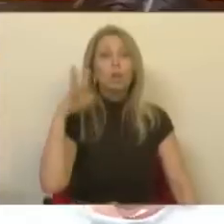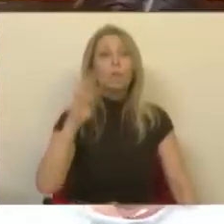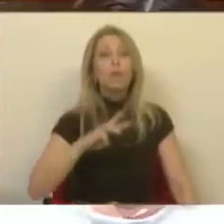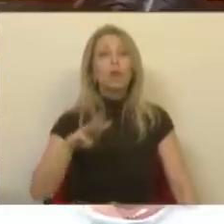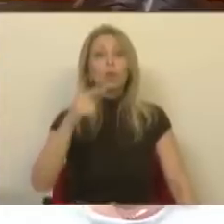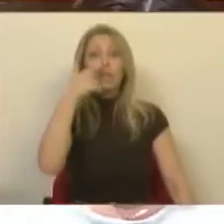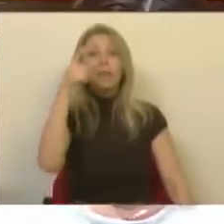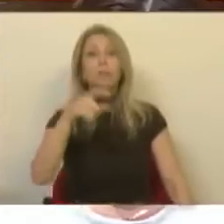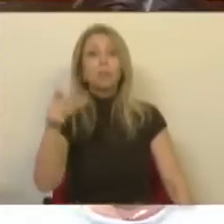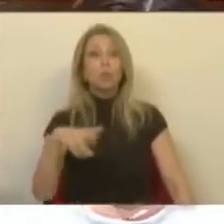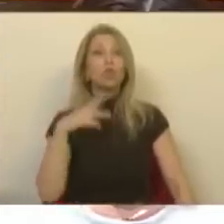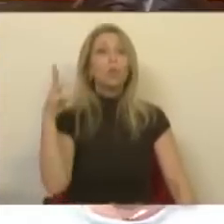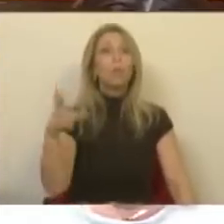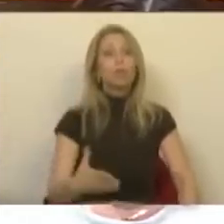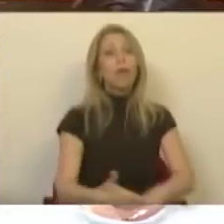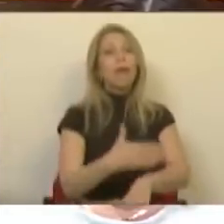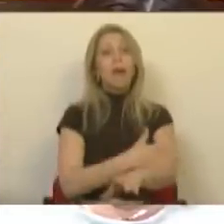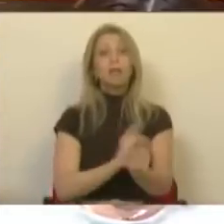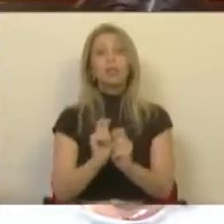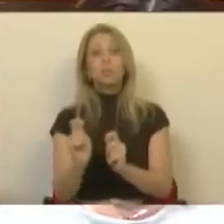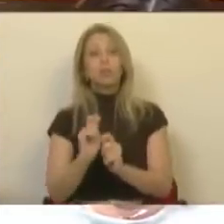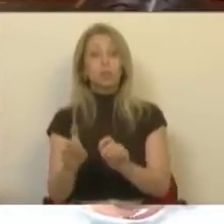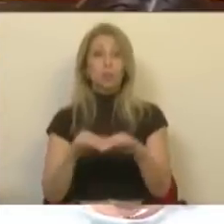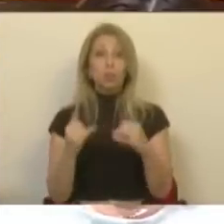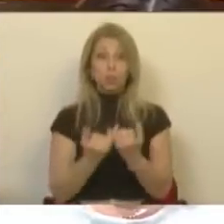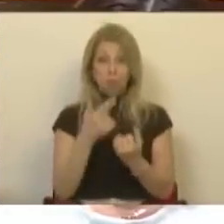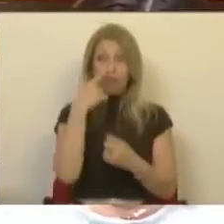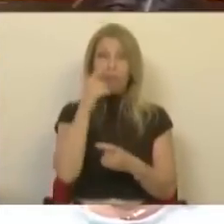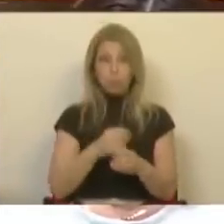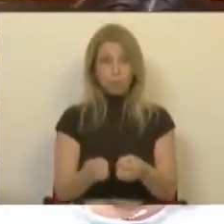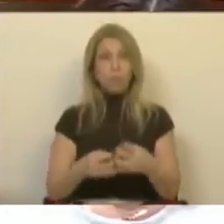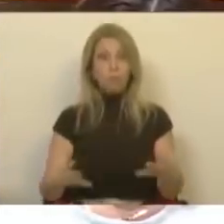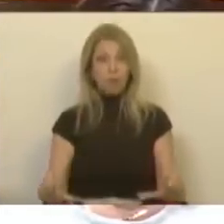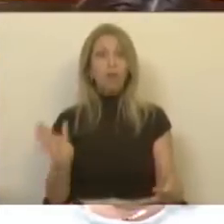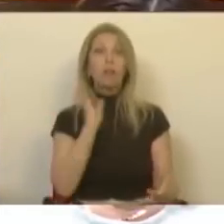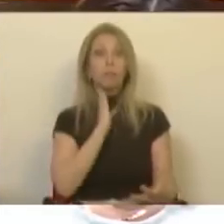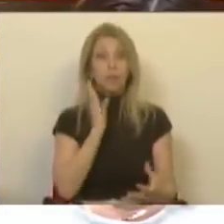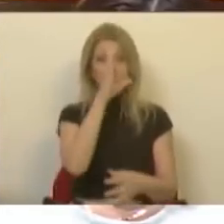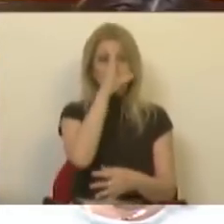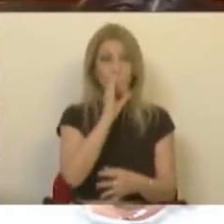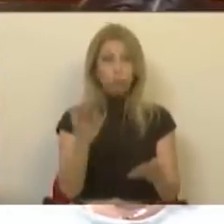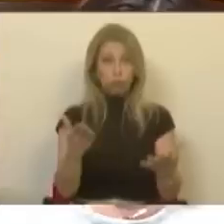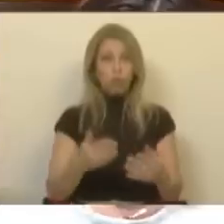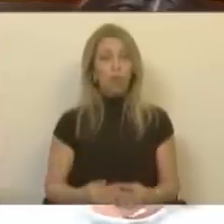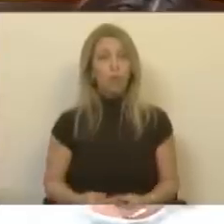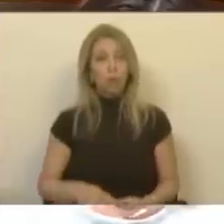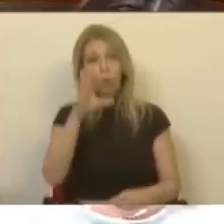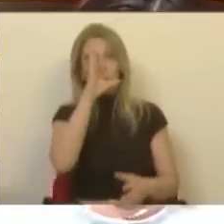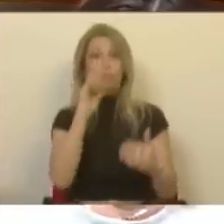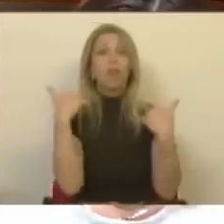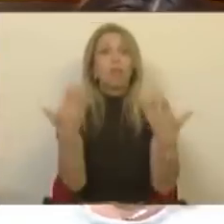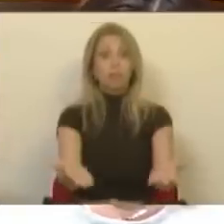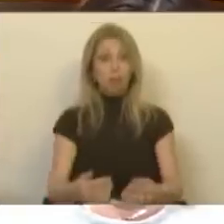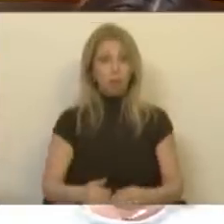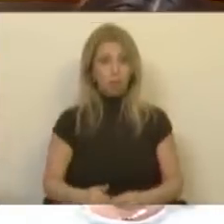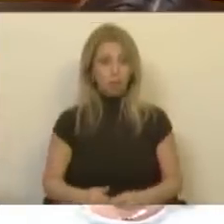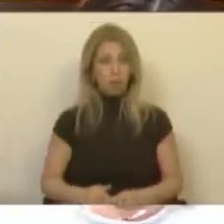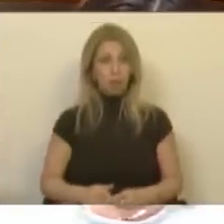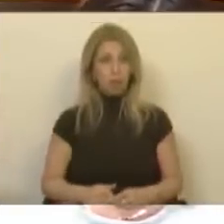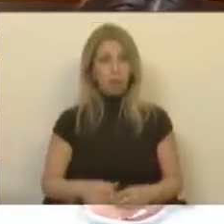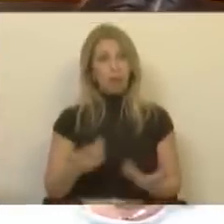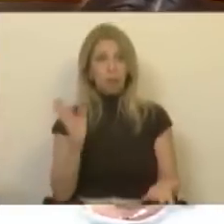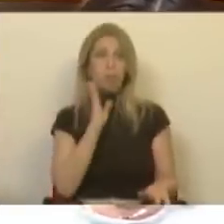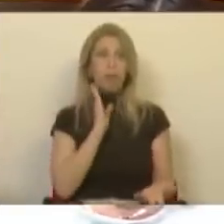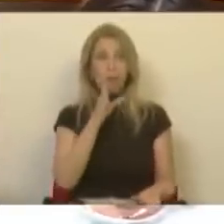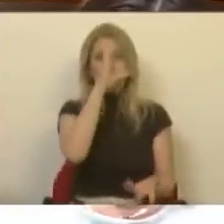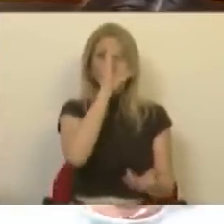prestações sociais cada vez mais as pessoas estão dependentes do Estado portanto cada vez mais as pessoas estão dependentes daquilo que o Estado está cada vez mais estão dependência aquilo que o